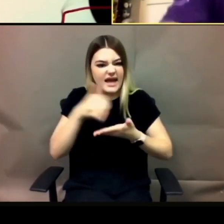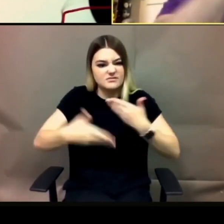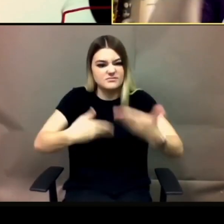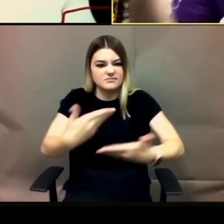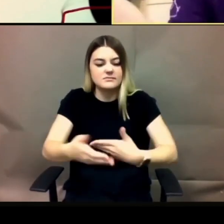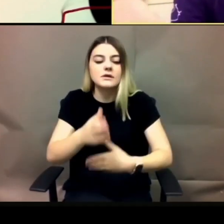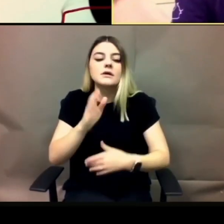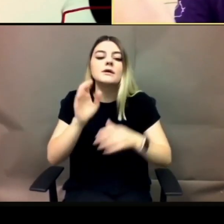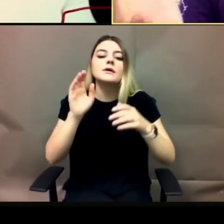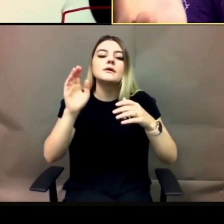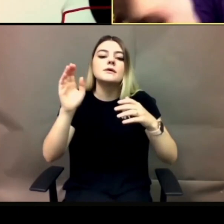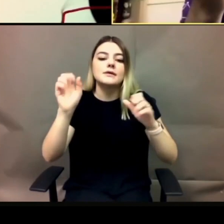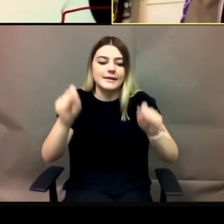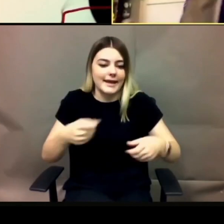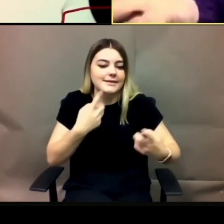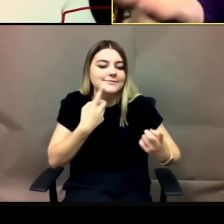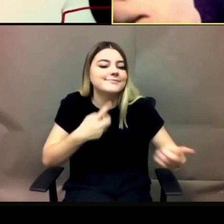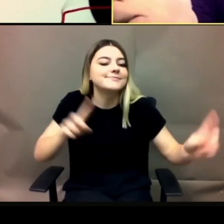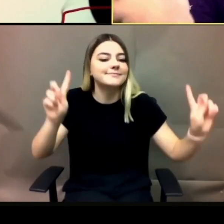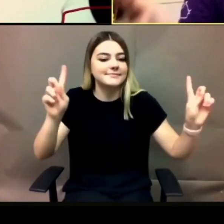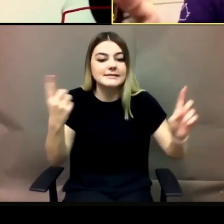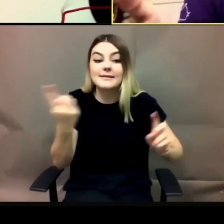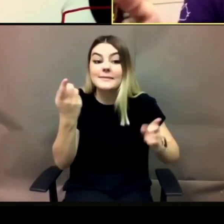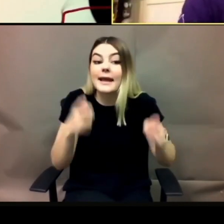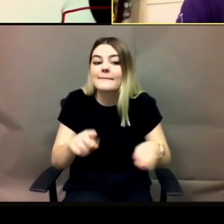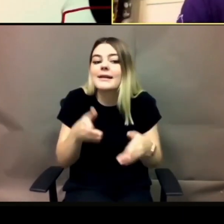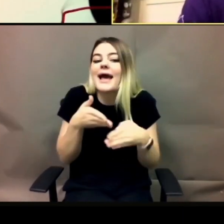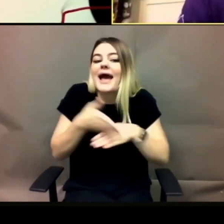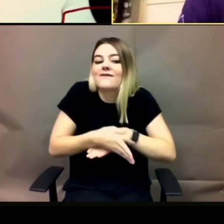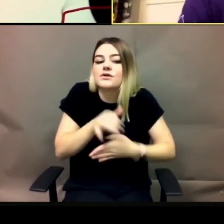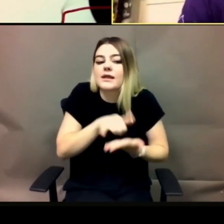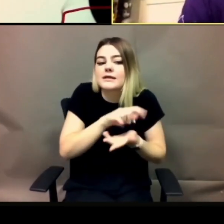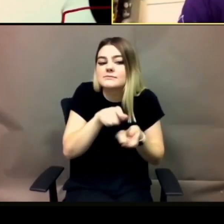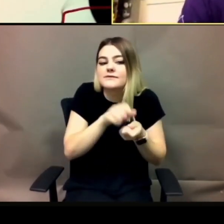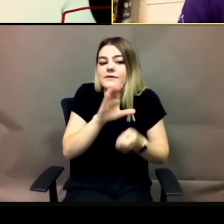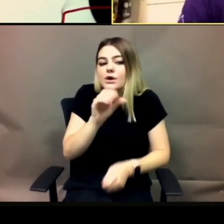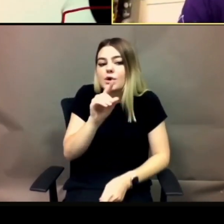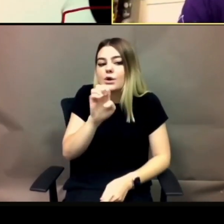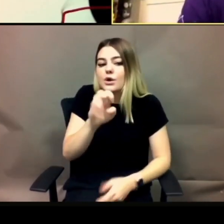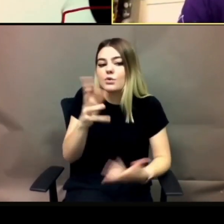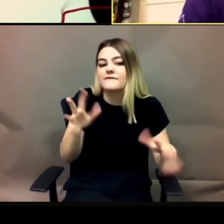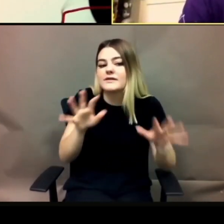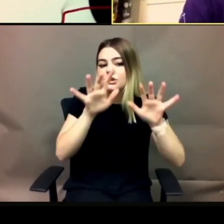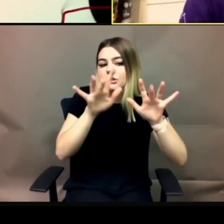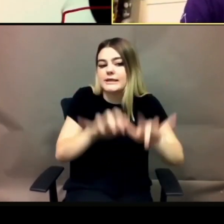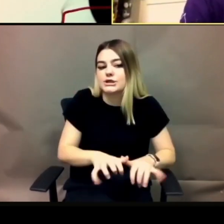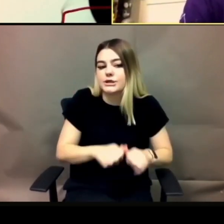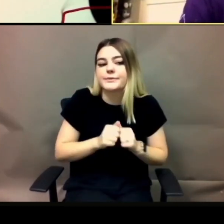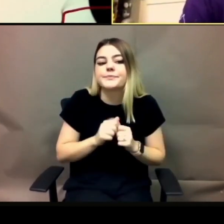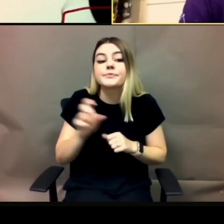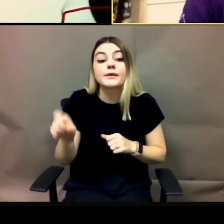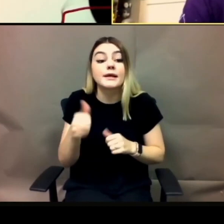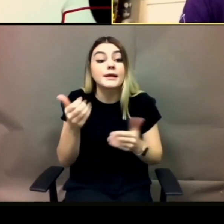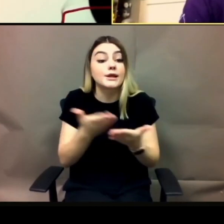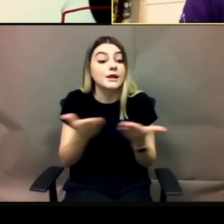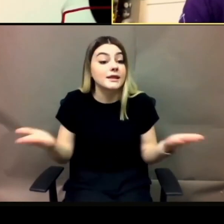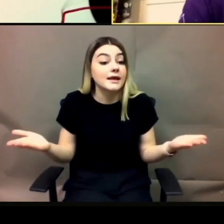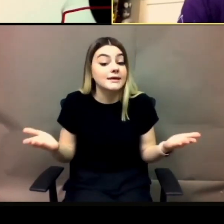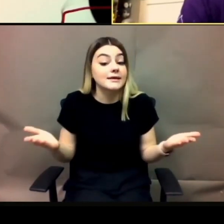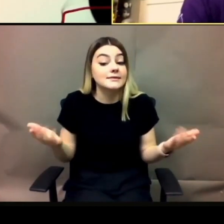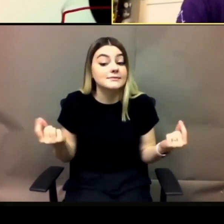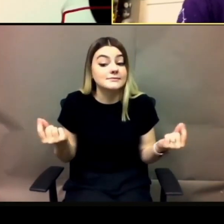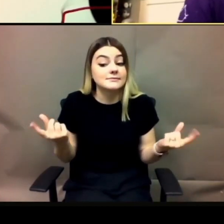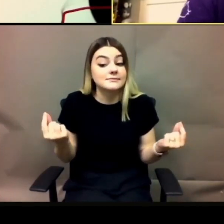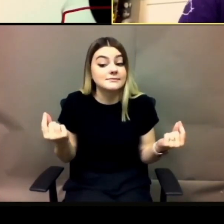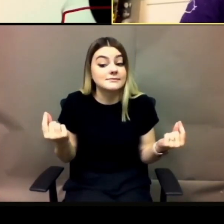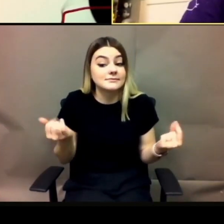e aí algo acontece apenas depois dessa sequência toda ser usada. E uma outra coisa que